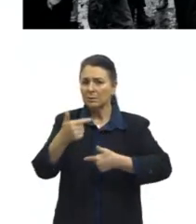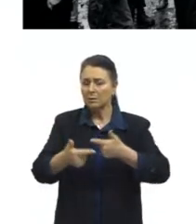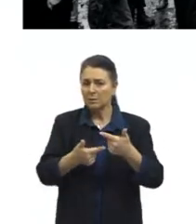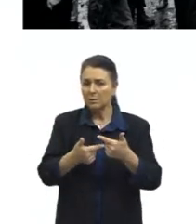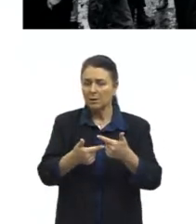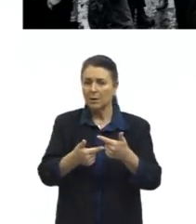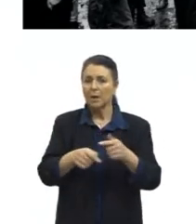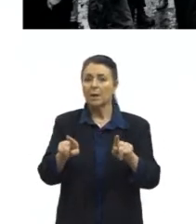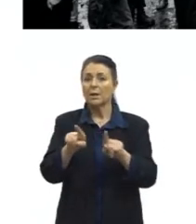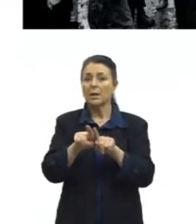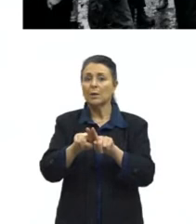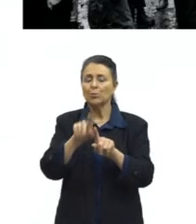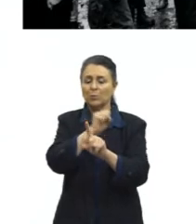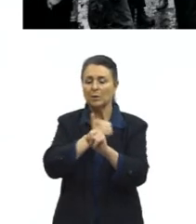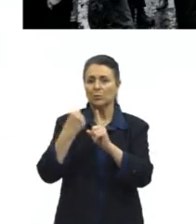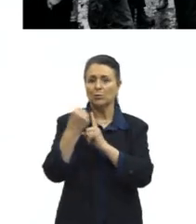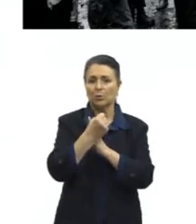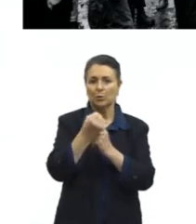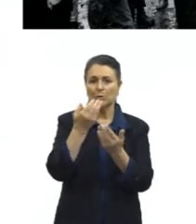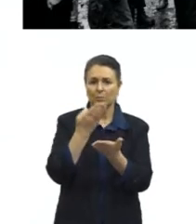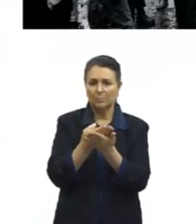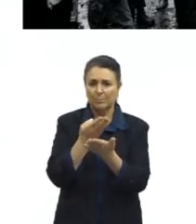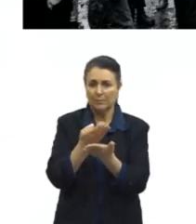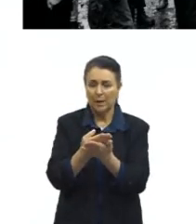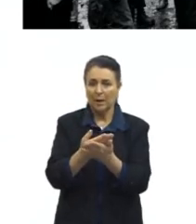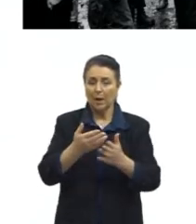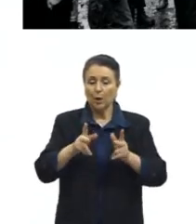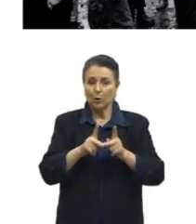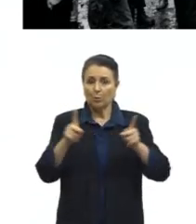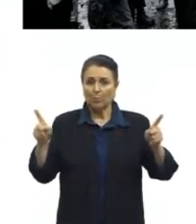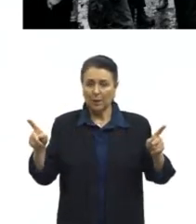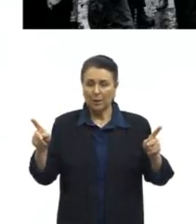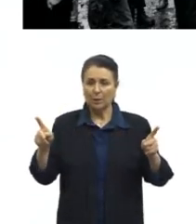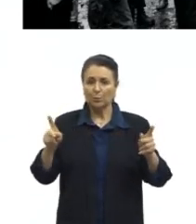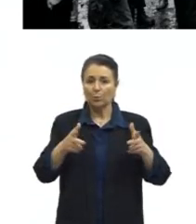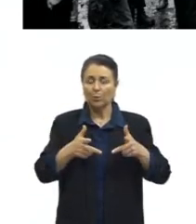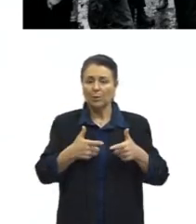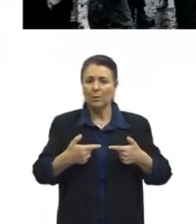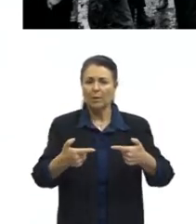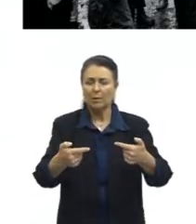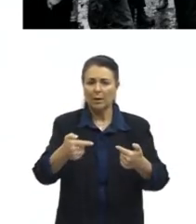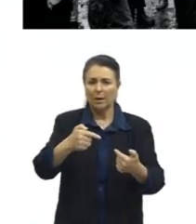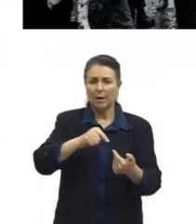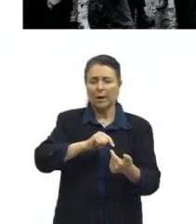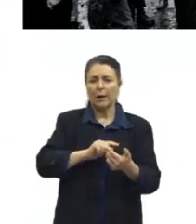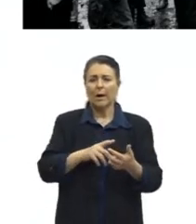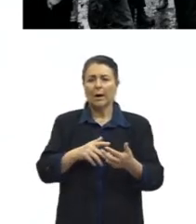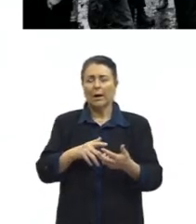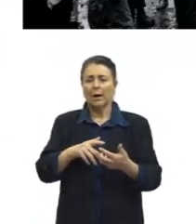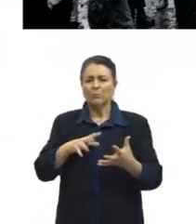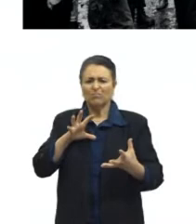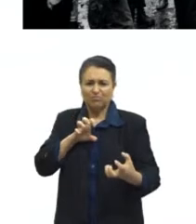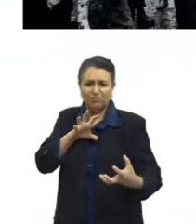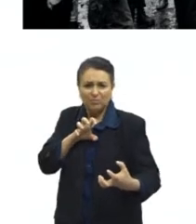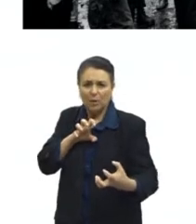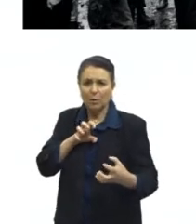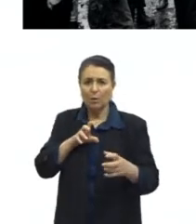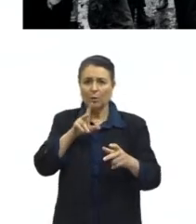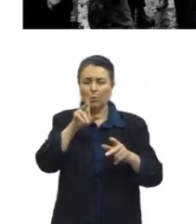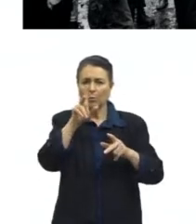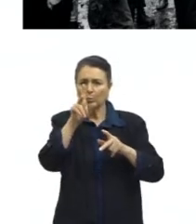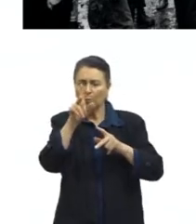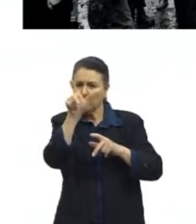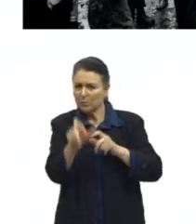e social disse ressaltam é que no período da Guerra Fria nos países capitalistas os trabalhadores conseguiam muitas conquistas